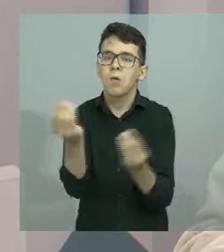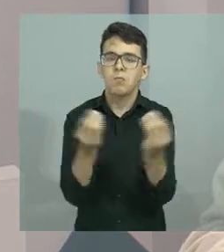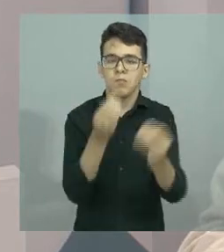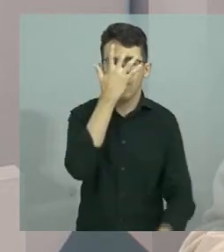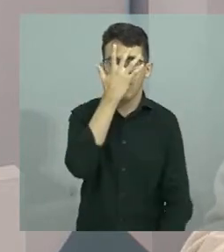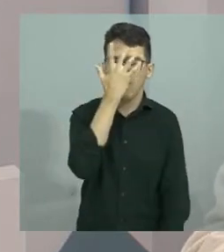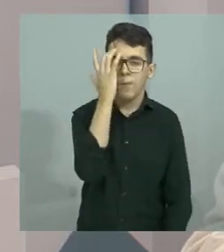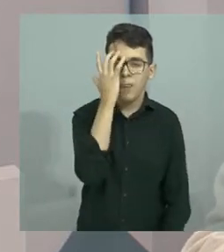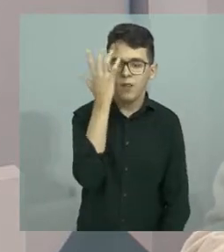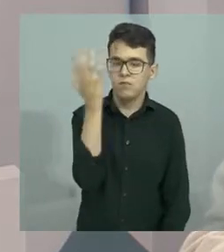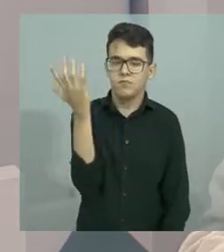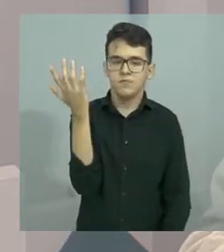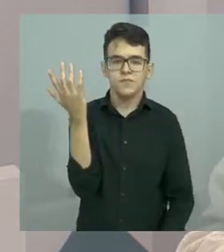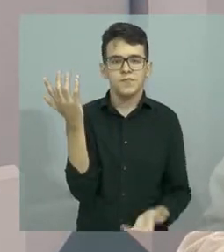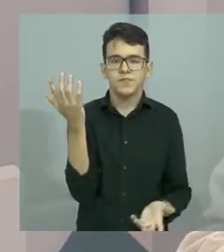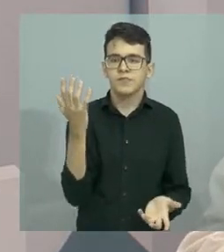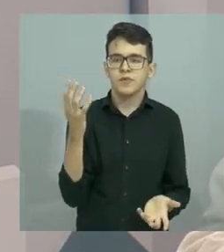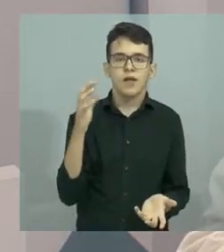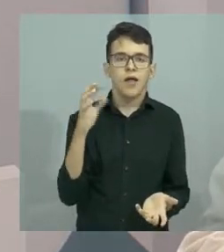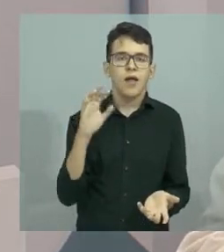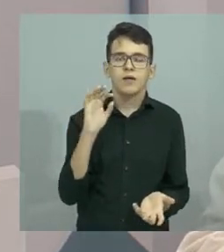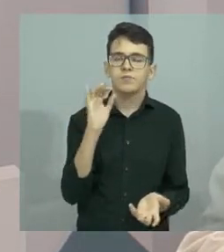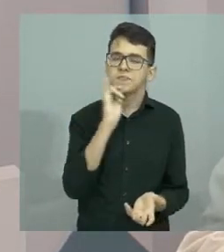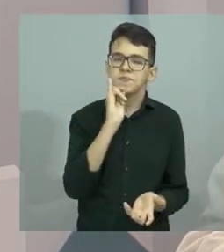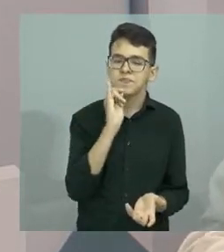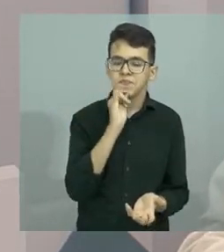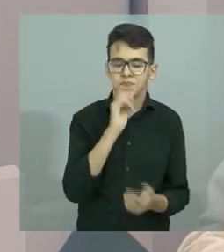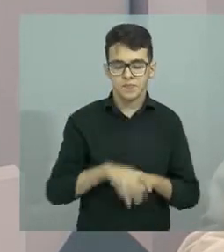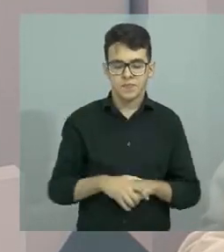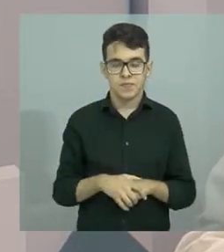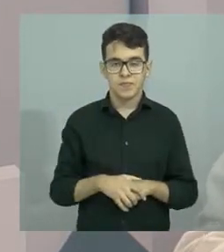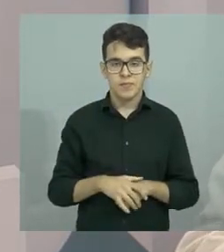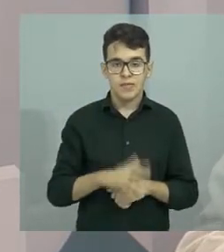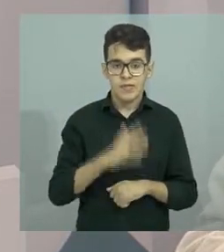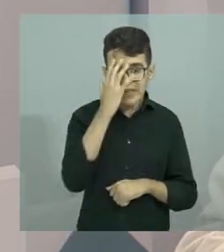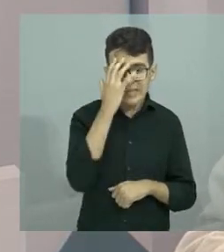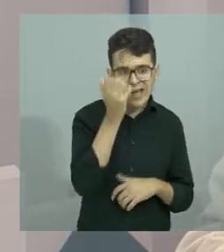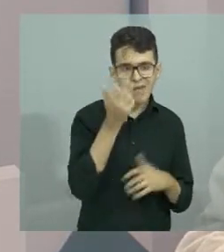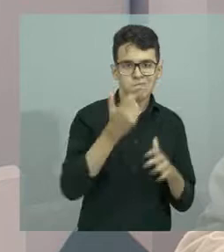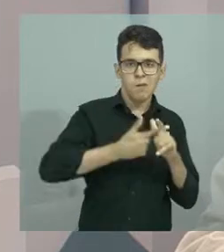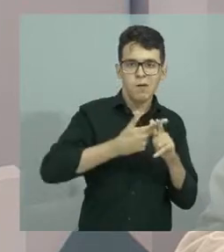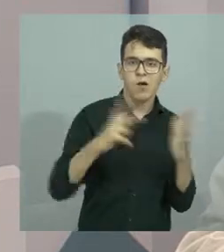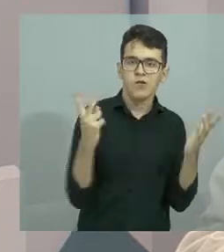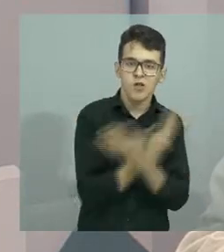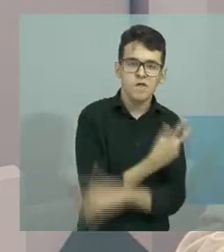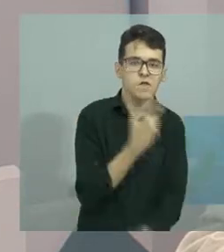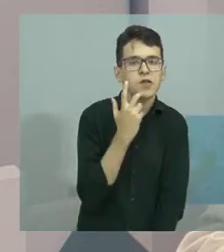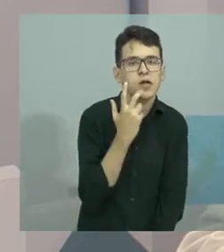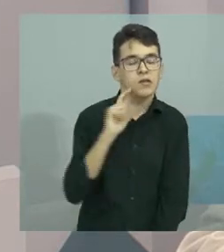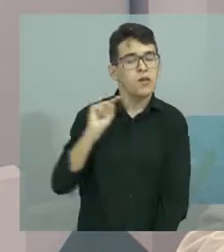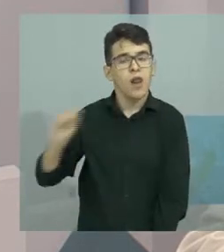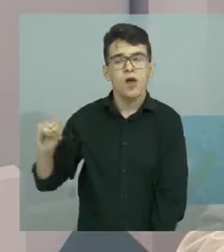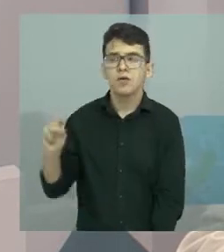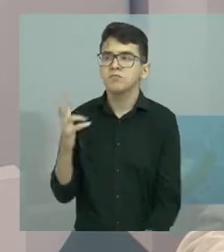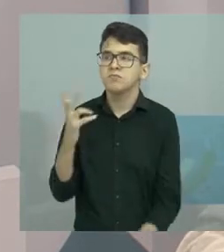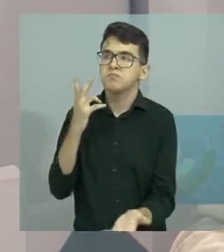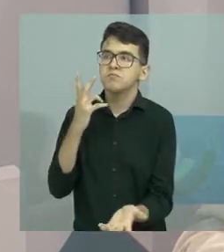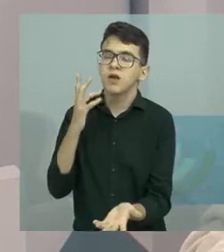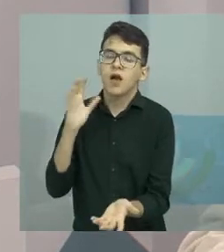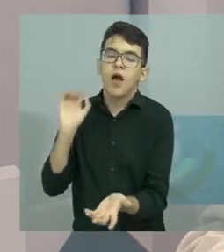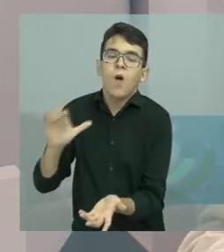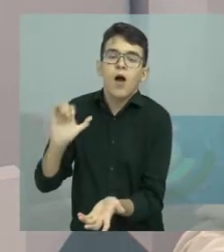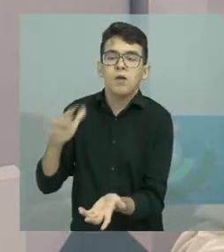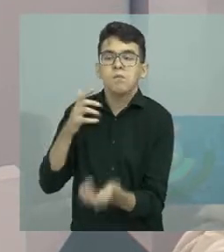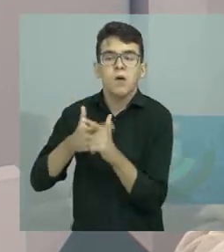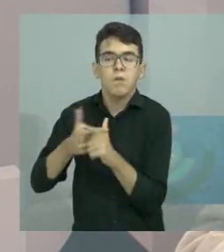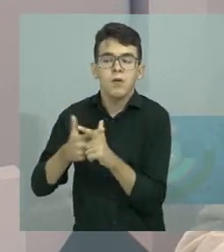que lhes são pertinentes e a partir daí surgir um conjunto de medidas institucionais que possam ajudar a